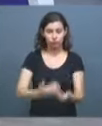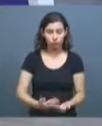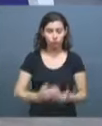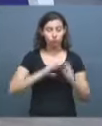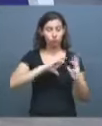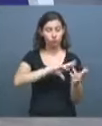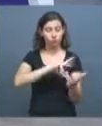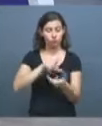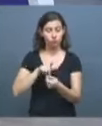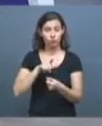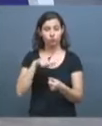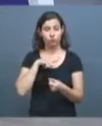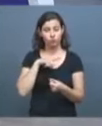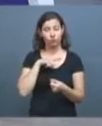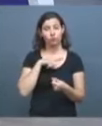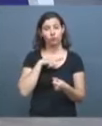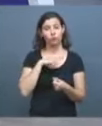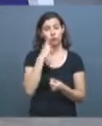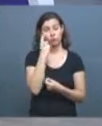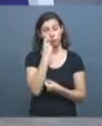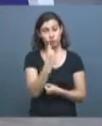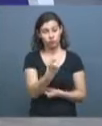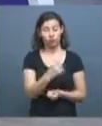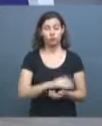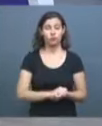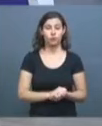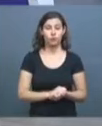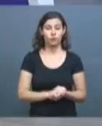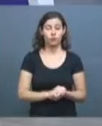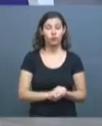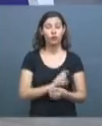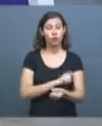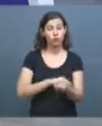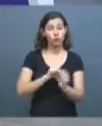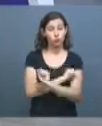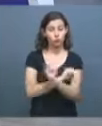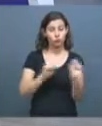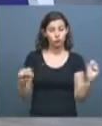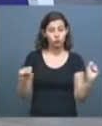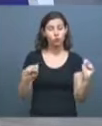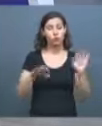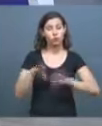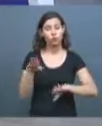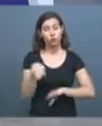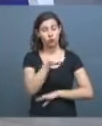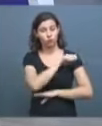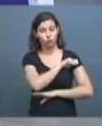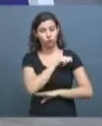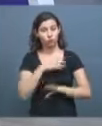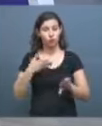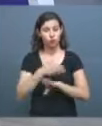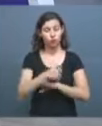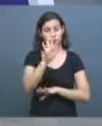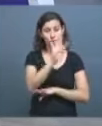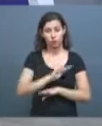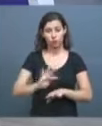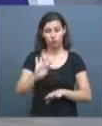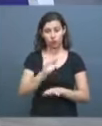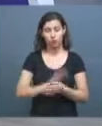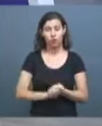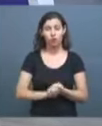mais interessantes nessa questão do estresse sofrido pelo aluno que entra aqui, é a questão